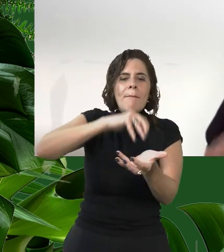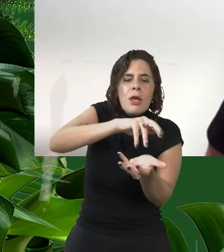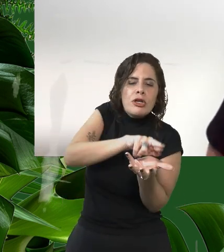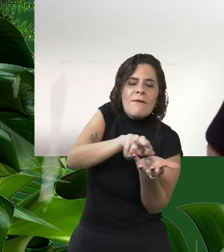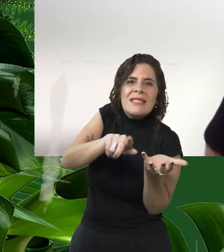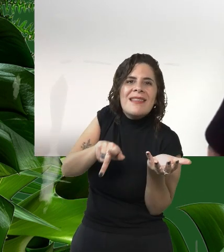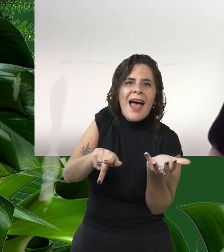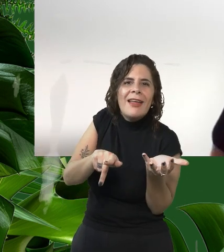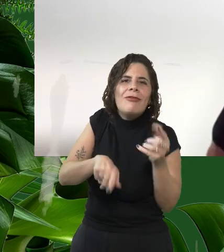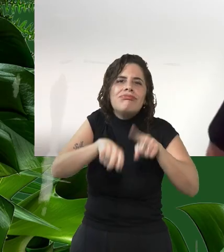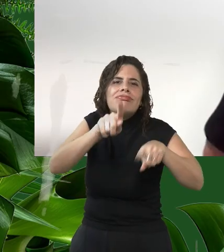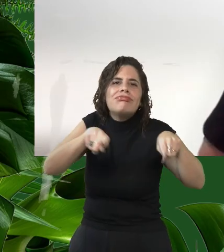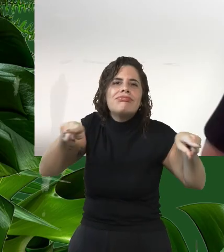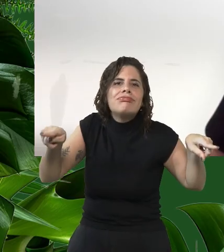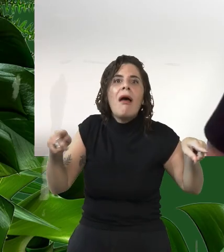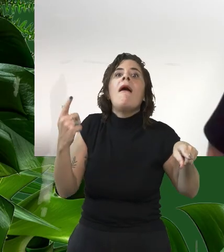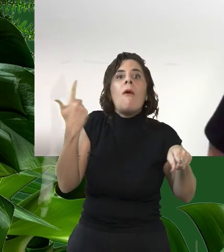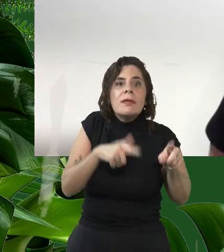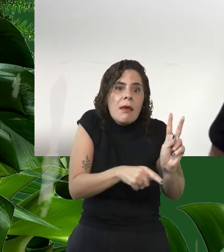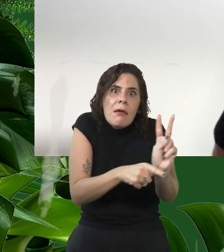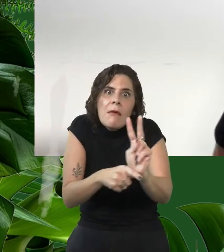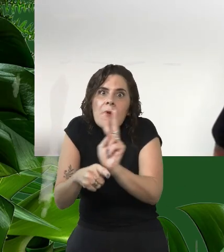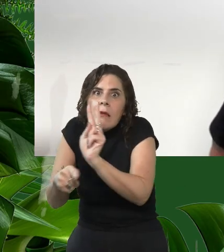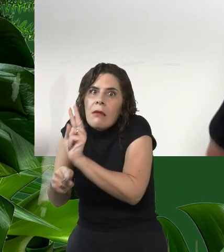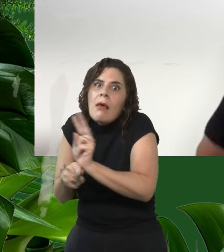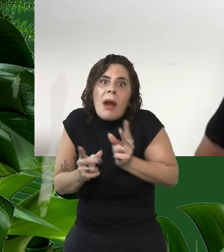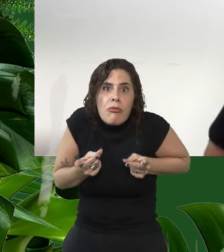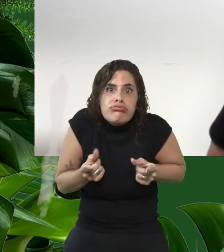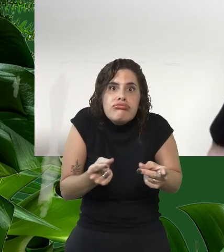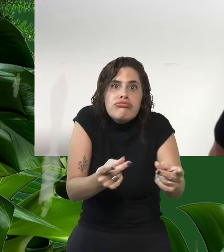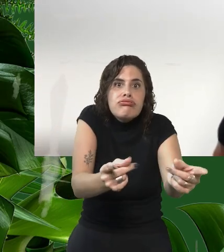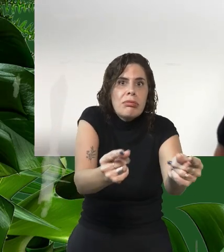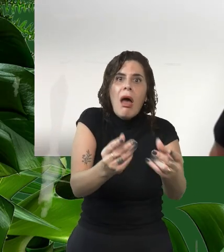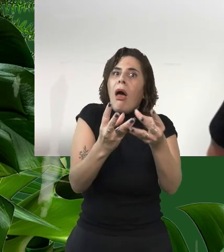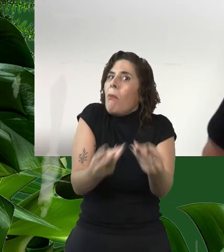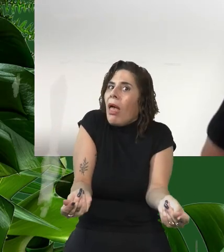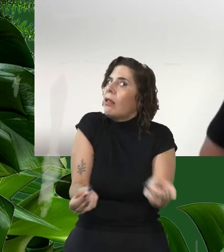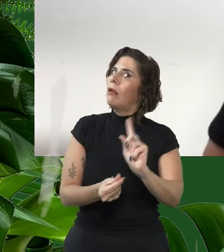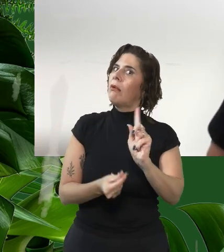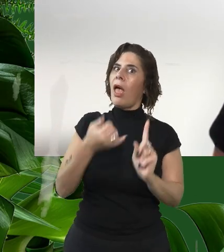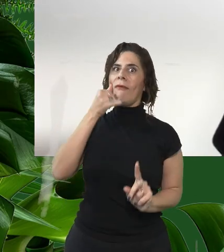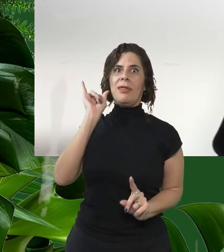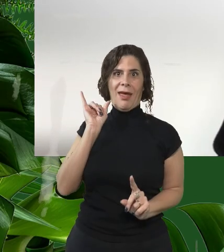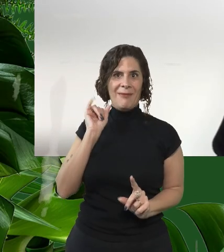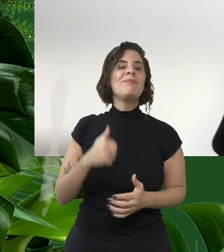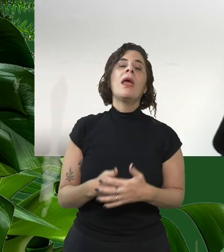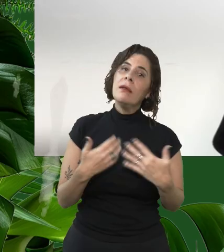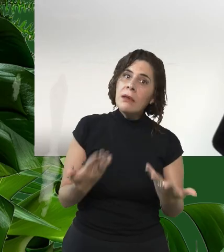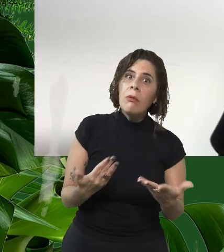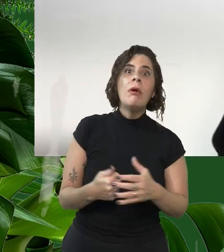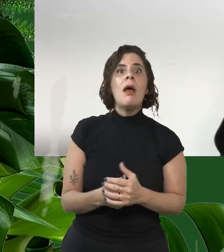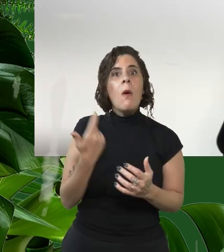de biodiversidade, e ela pode também fazer mais parte da nossa vida na medida em que a gente tem os nossos